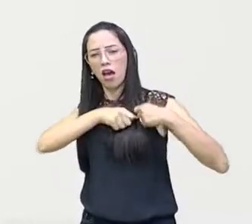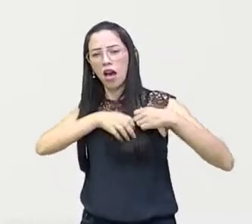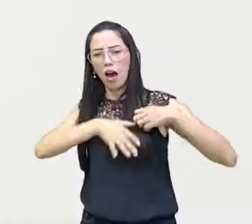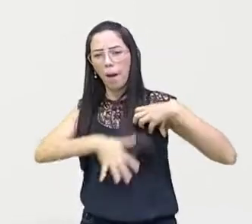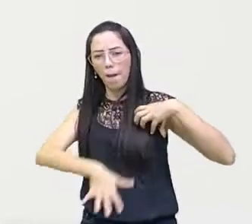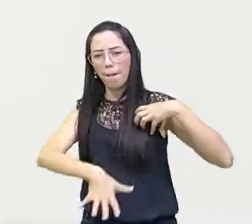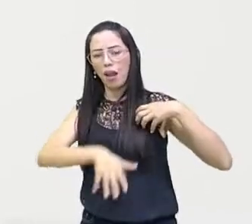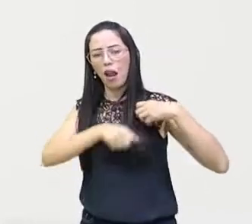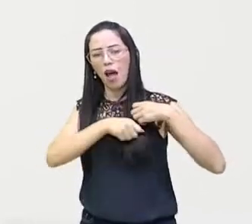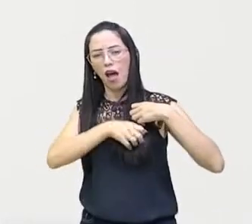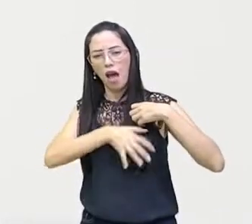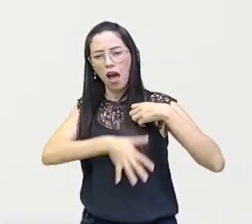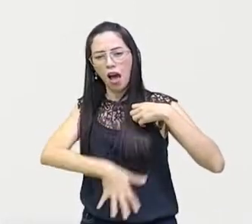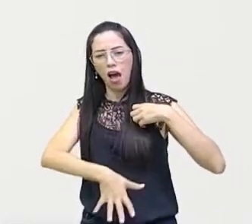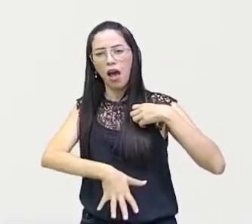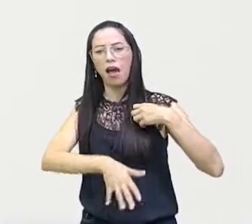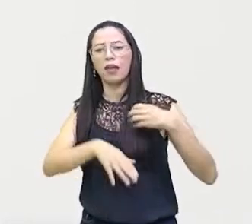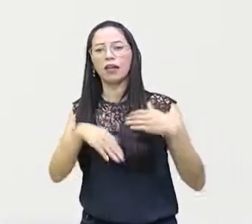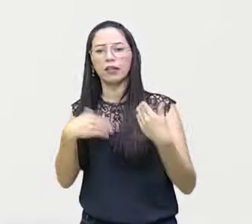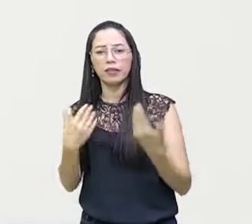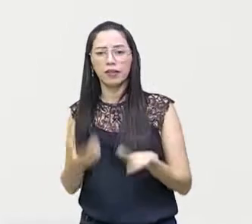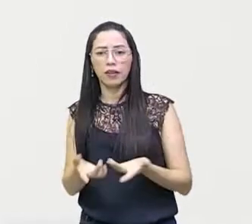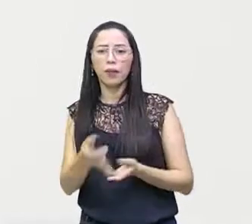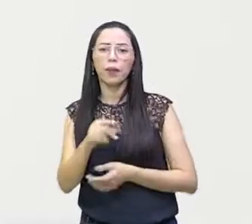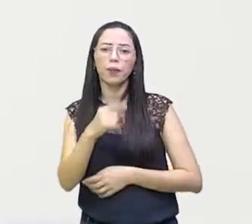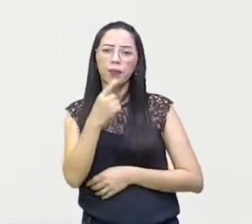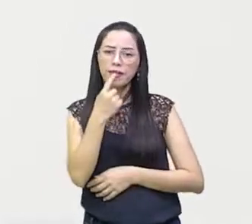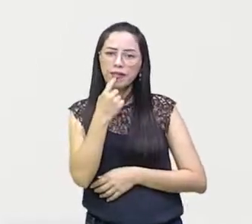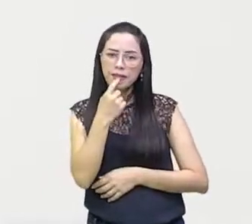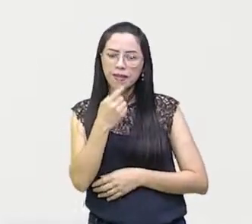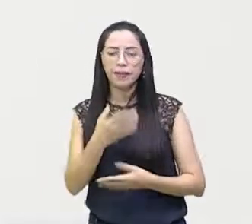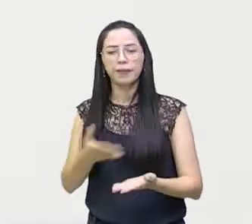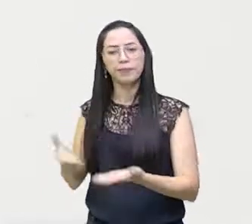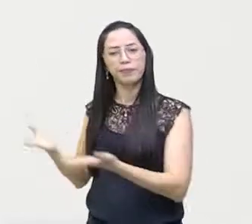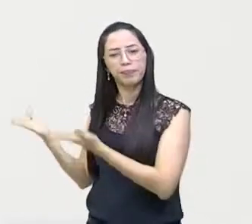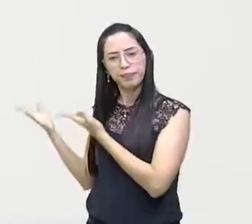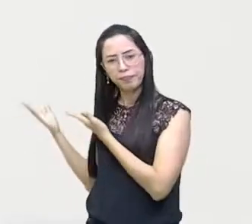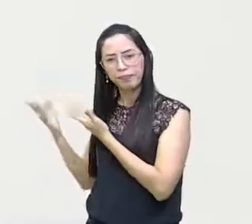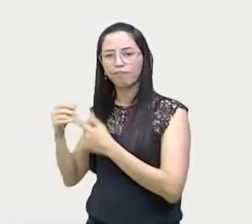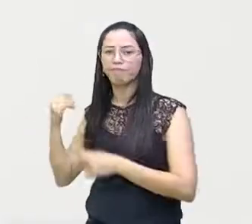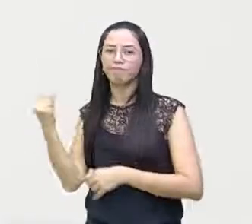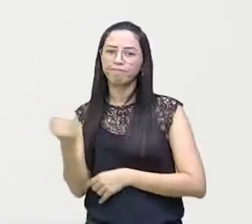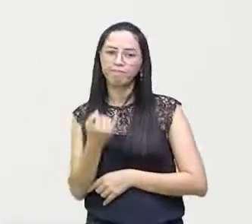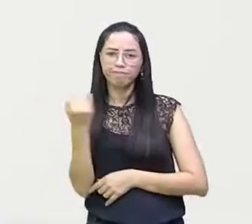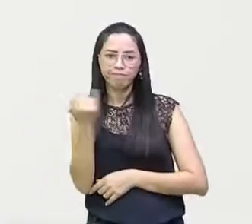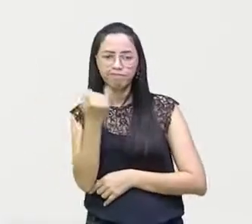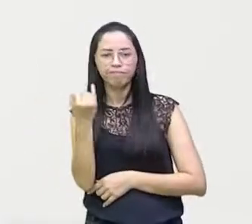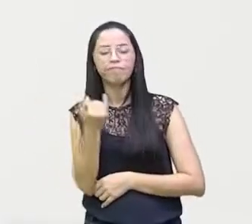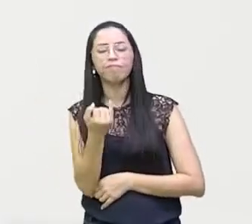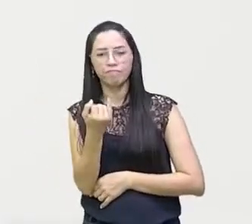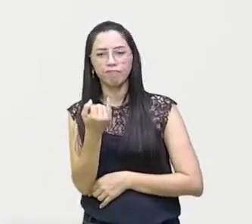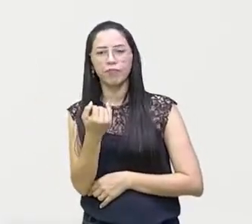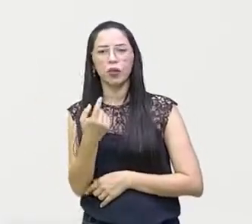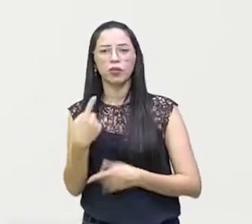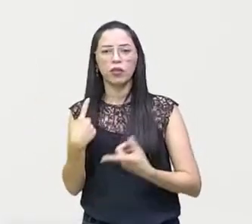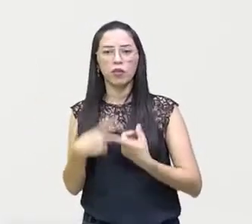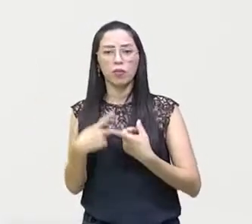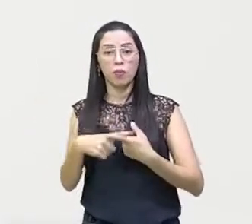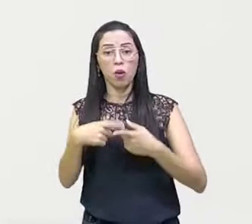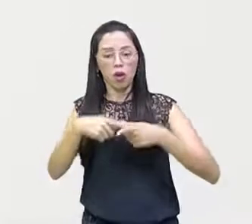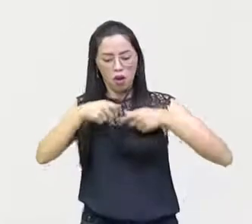ele precisa dessas vias, né, para que ele seja liberado para os outros órgãos.